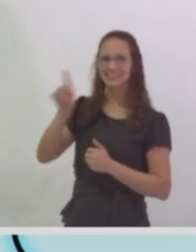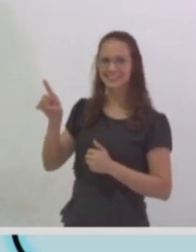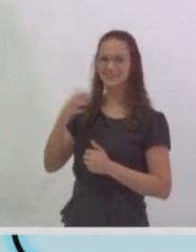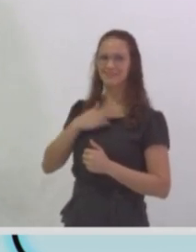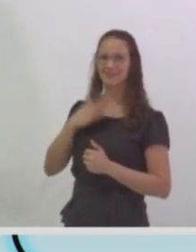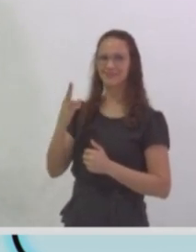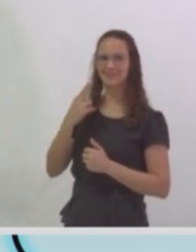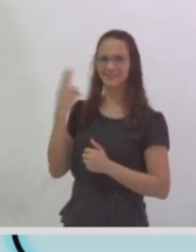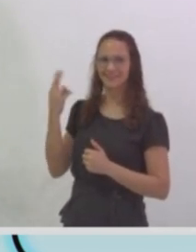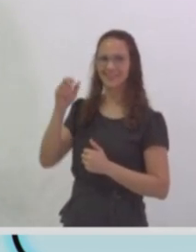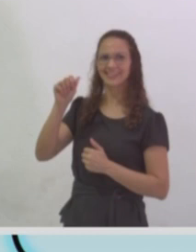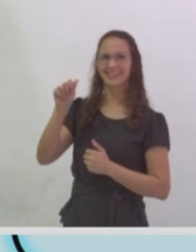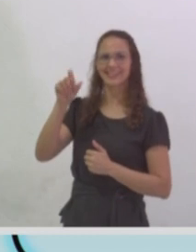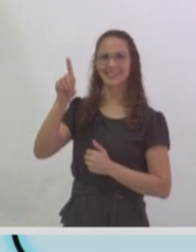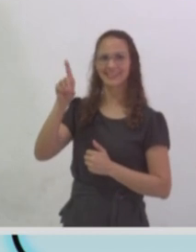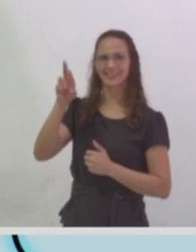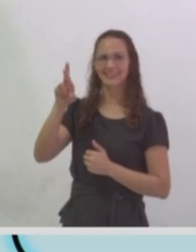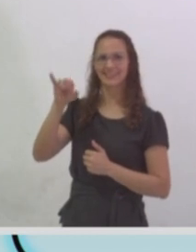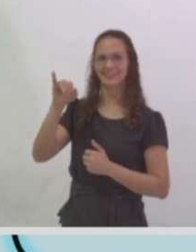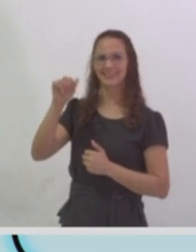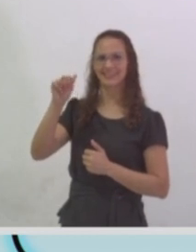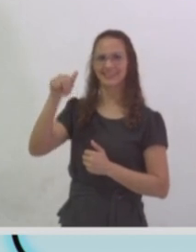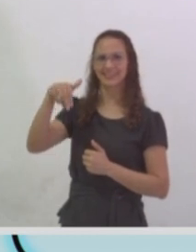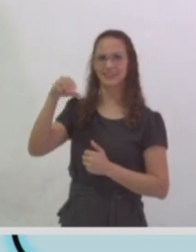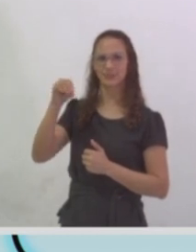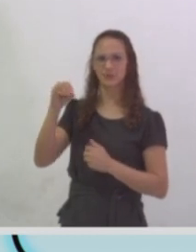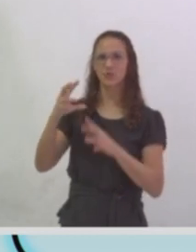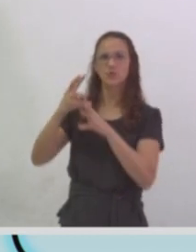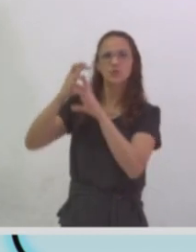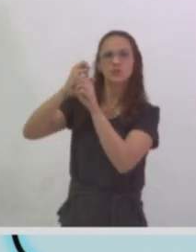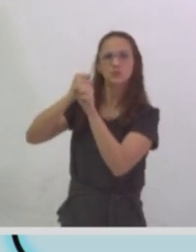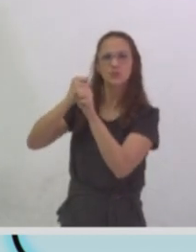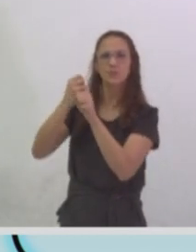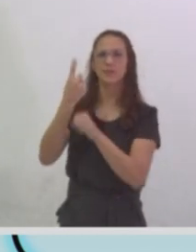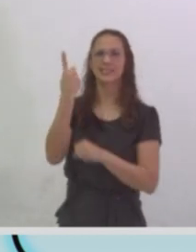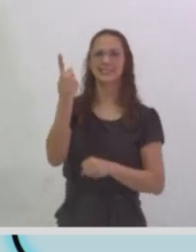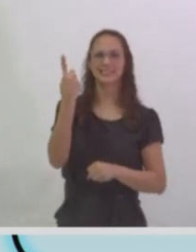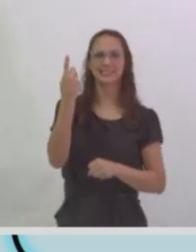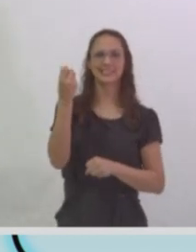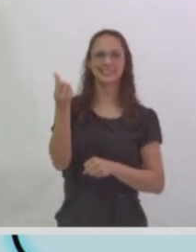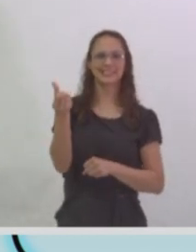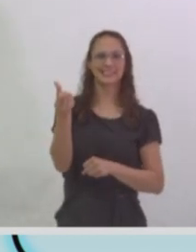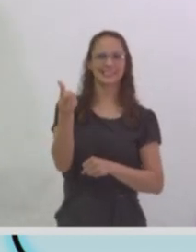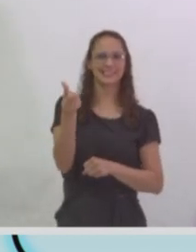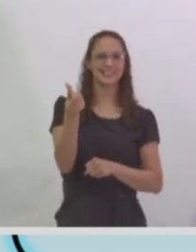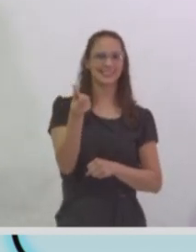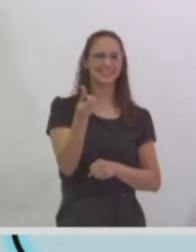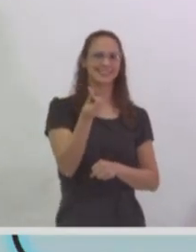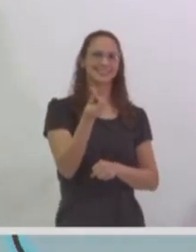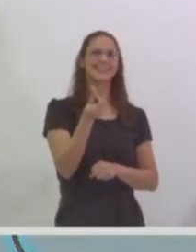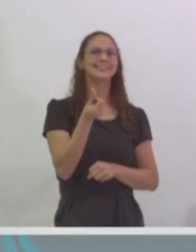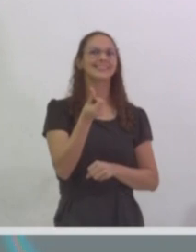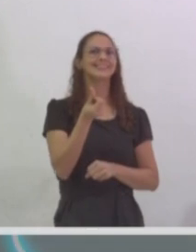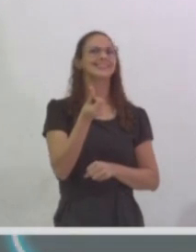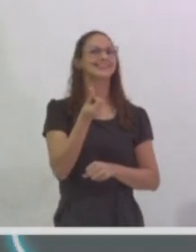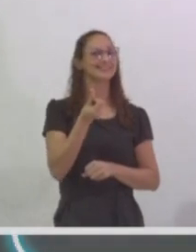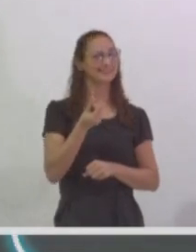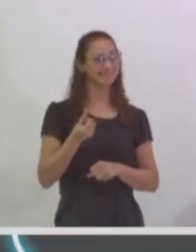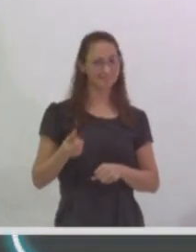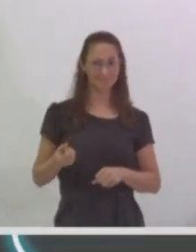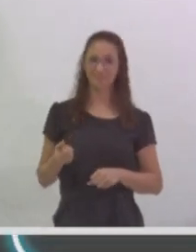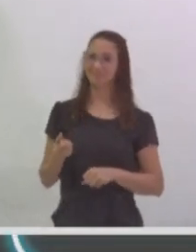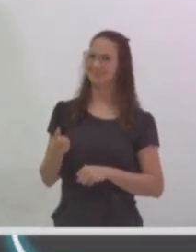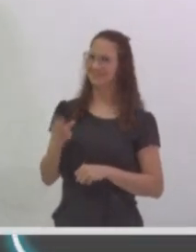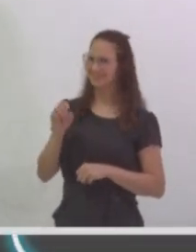Meu nome é Adriano. Total é 16. 16? Isso. Vamos ver